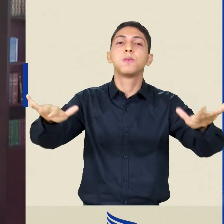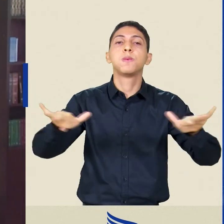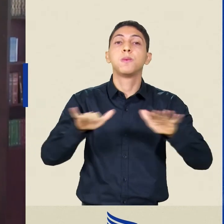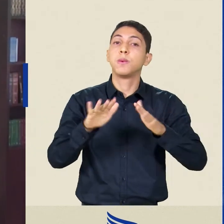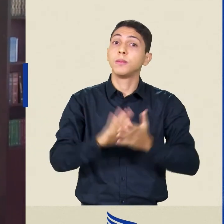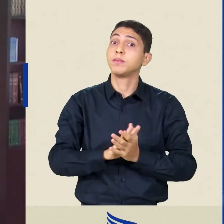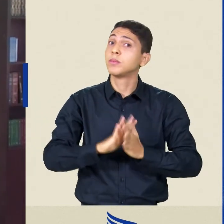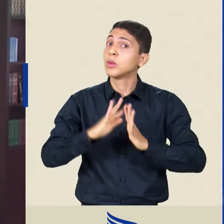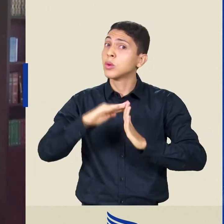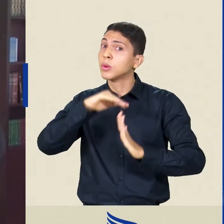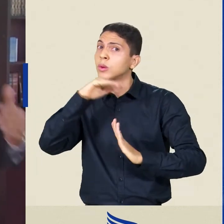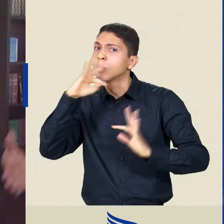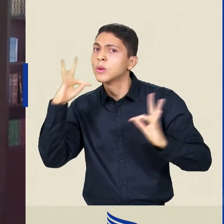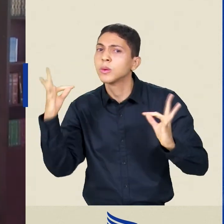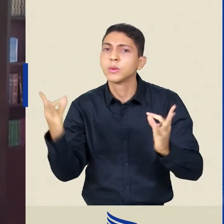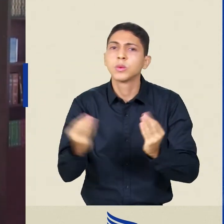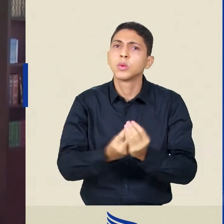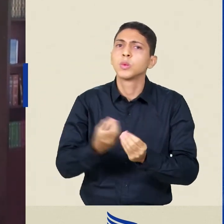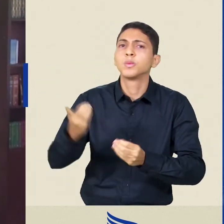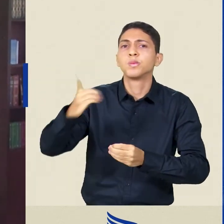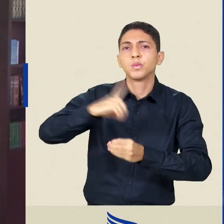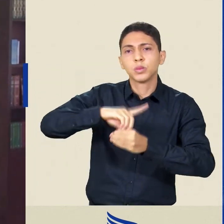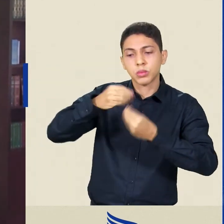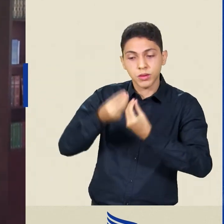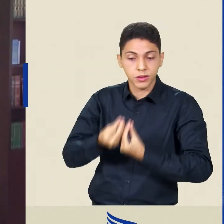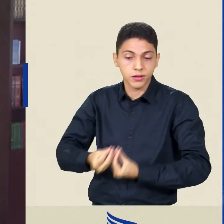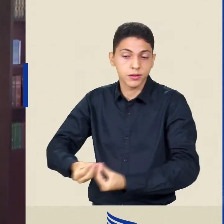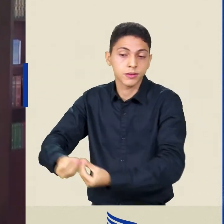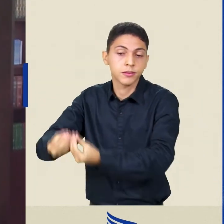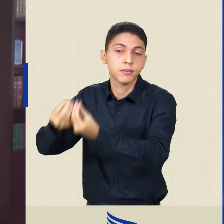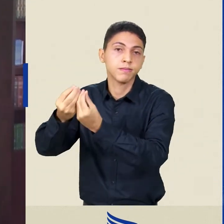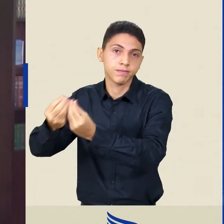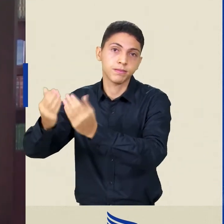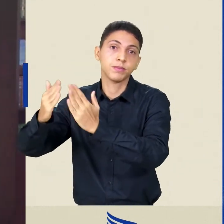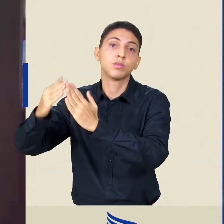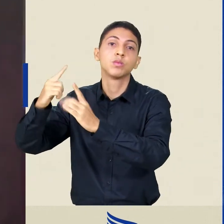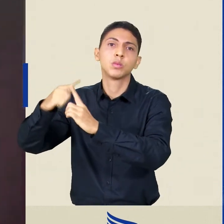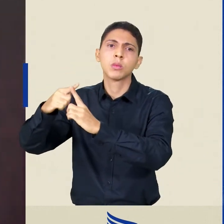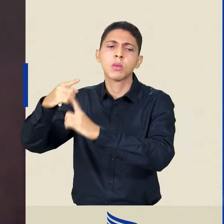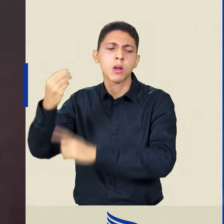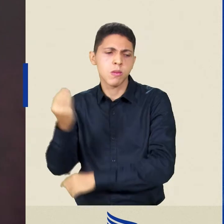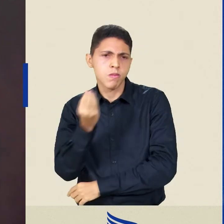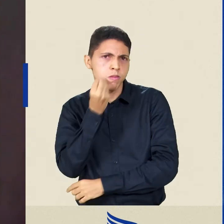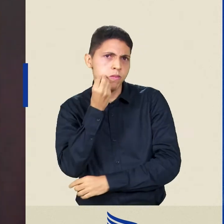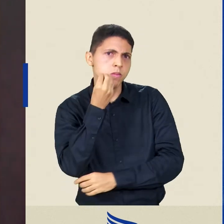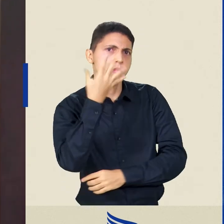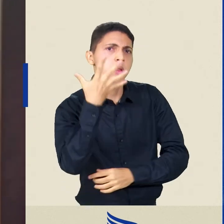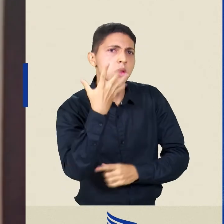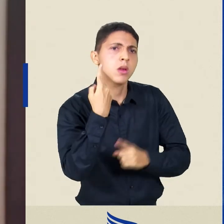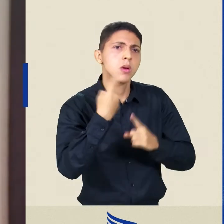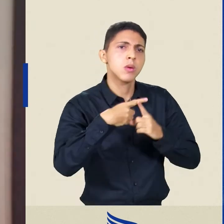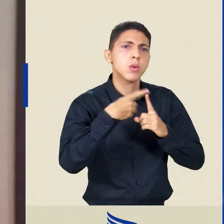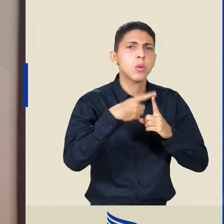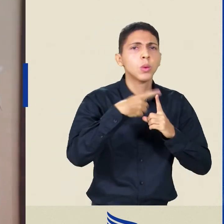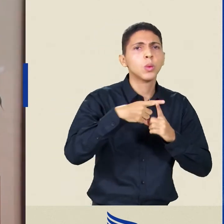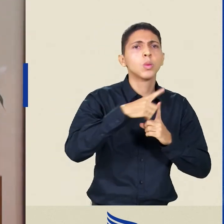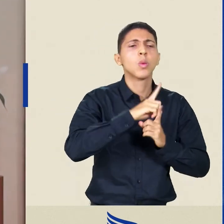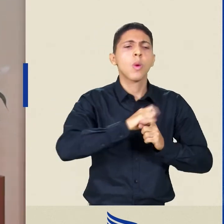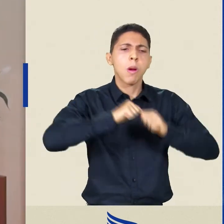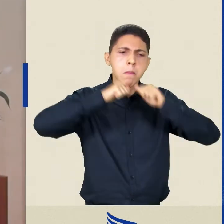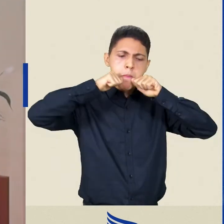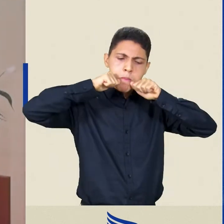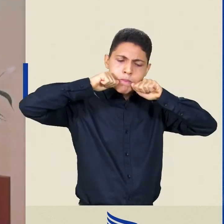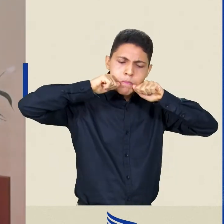Trazei todos os dízimos à casa do tesouro e provai-me, disse Deus, se eu não vos abrir as janelas do céu